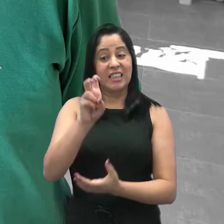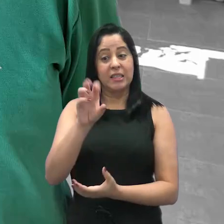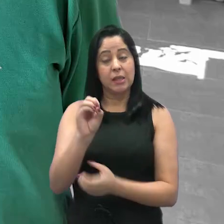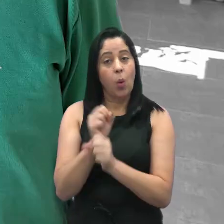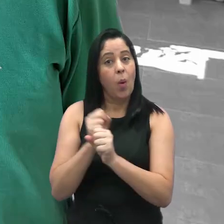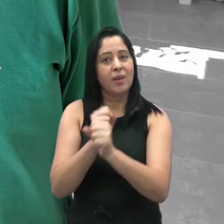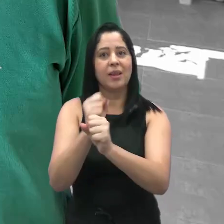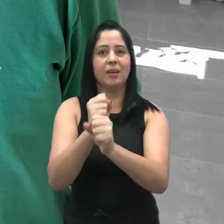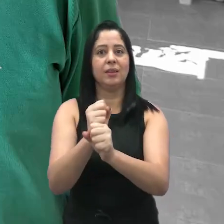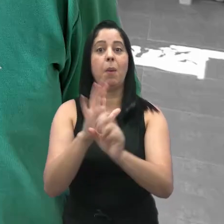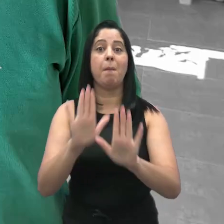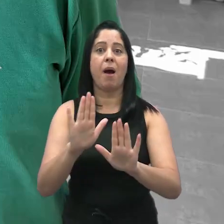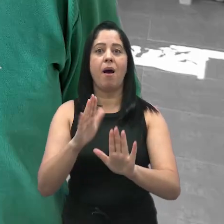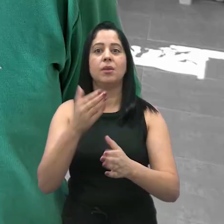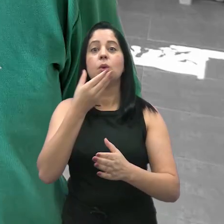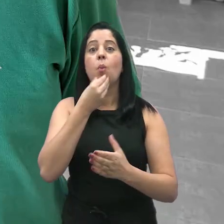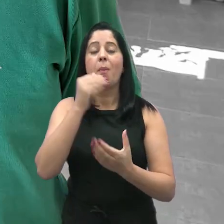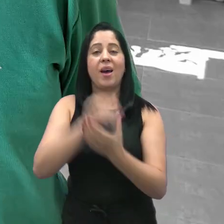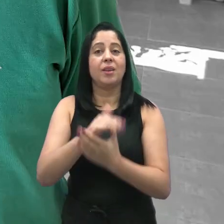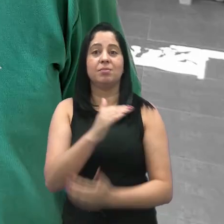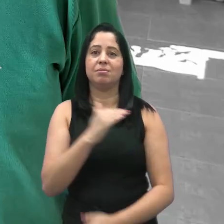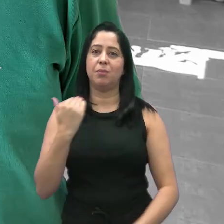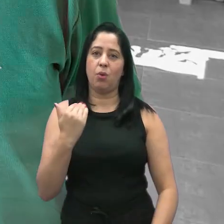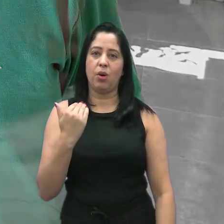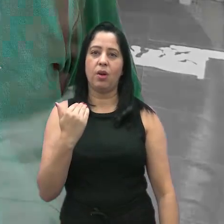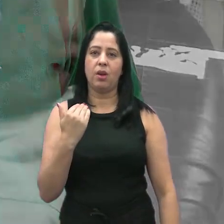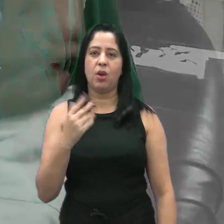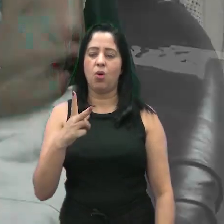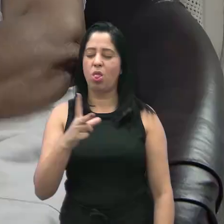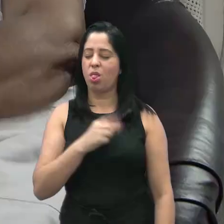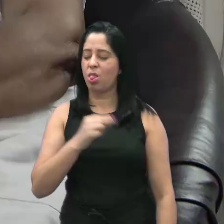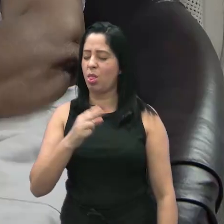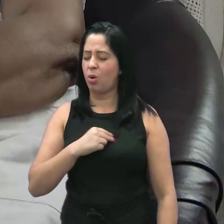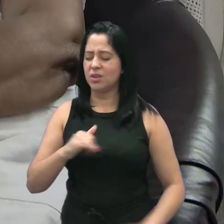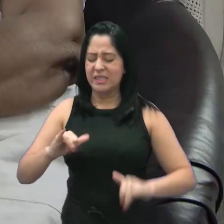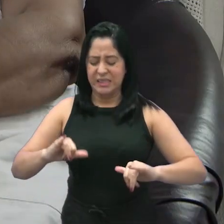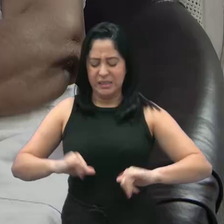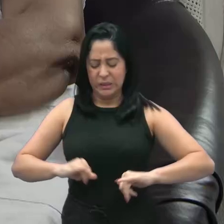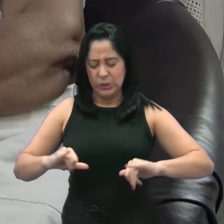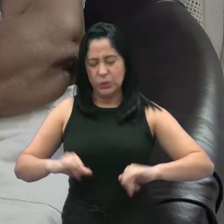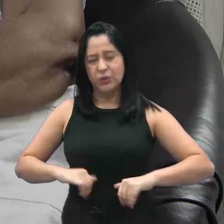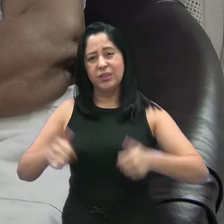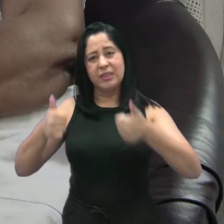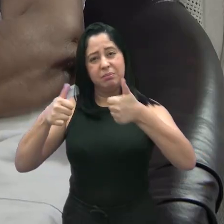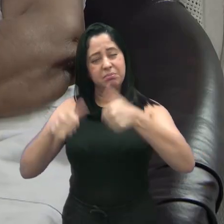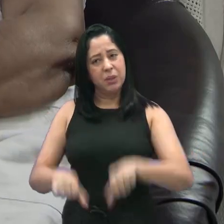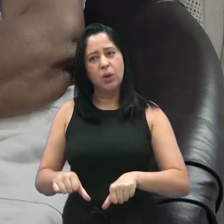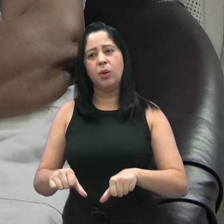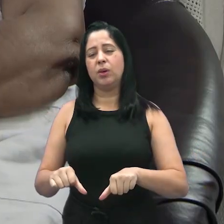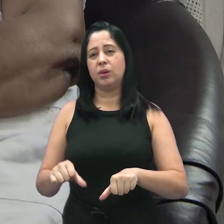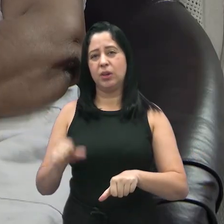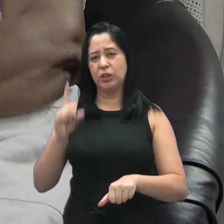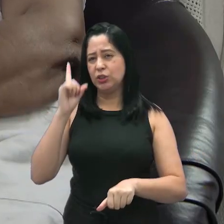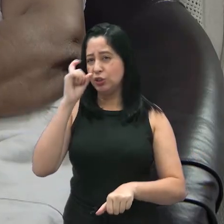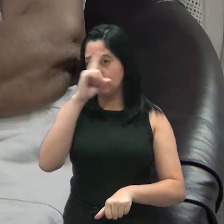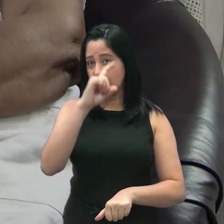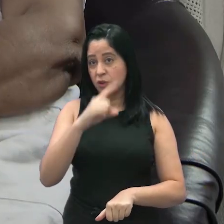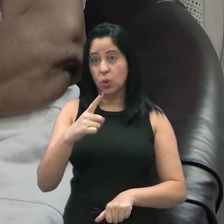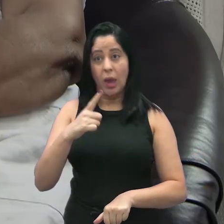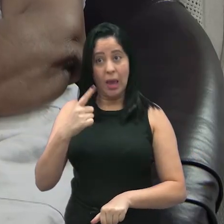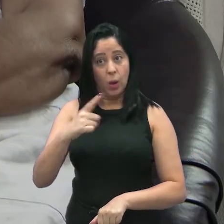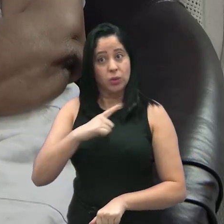anos e perdi meu marido, sabe? Foi uma das piores perdas. Então estava muito difícil, eu tenho filho